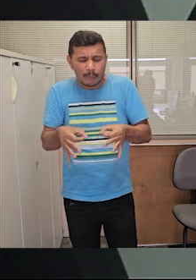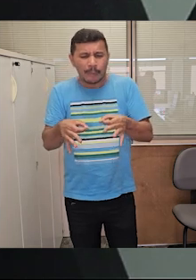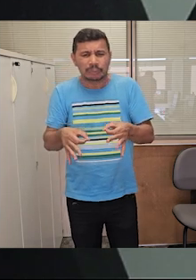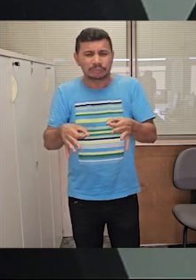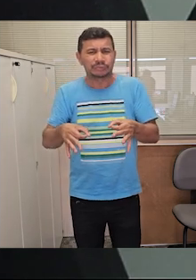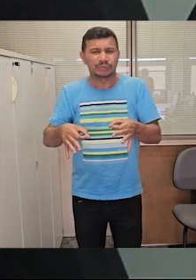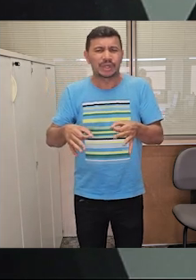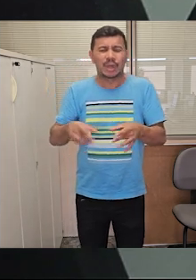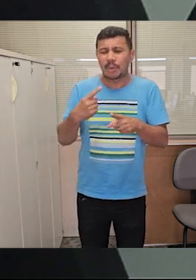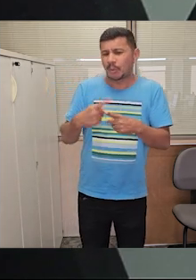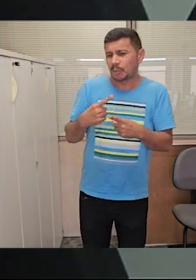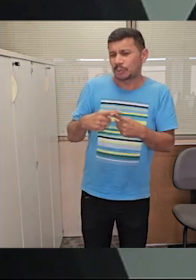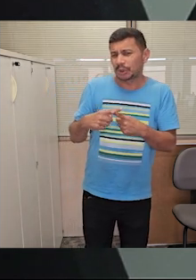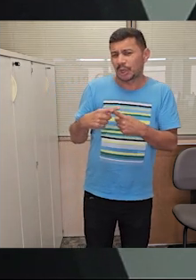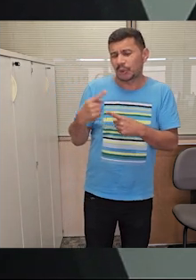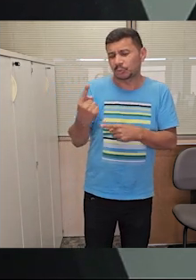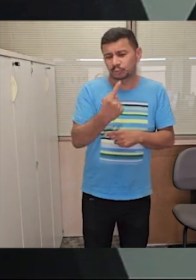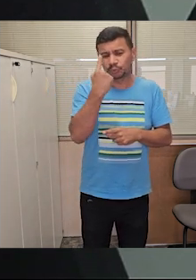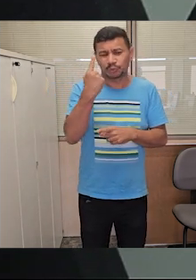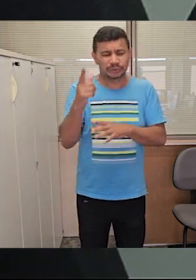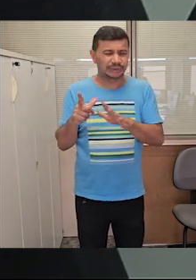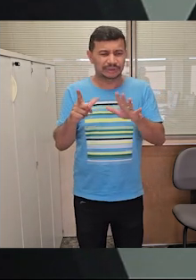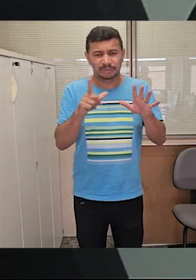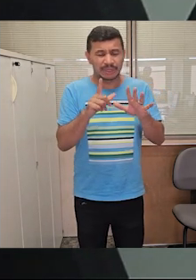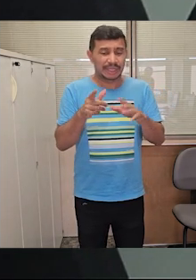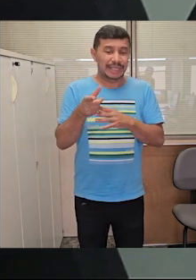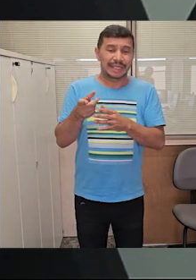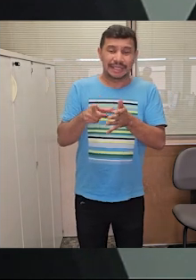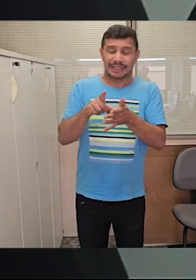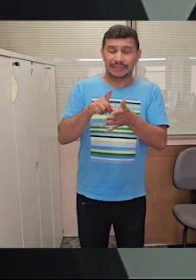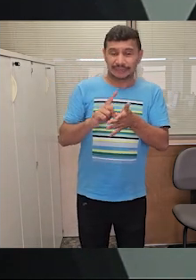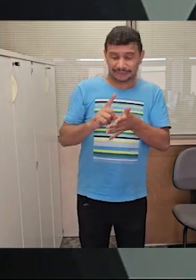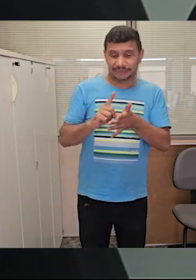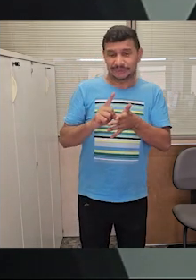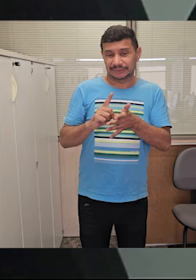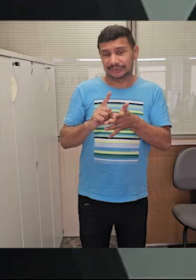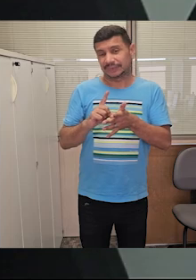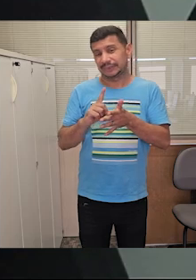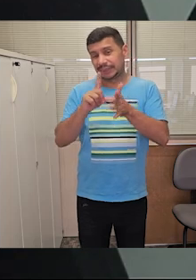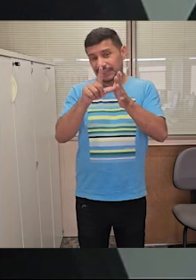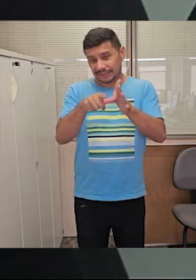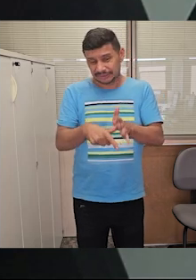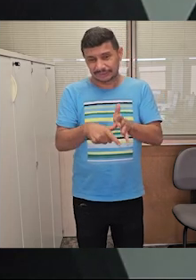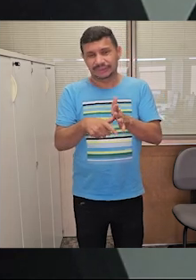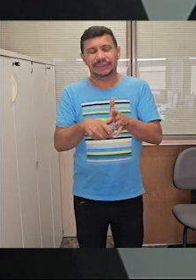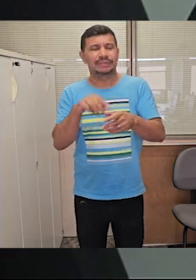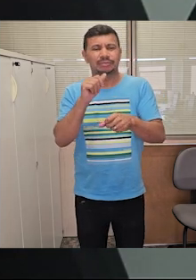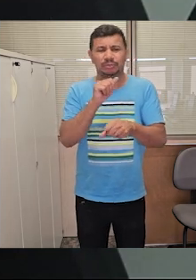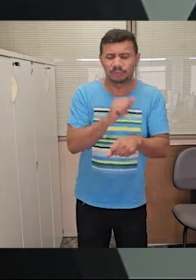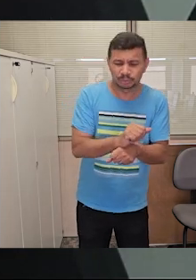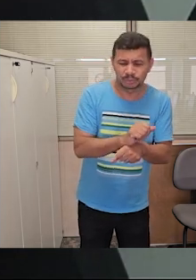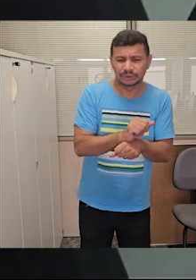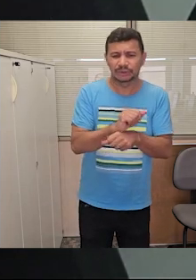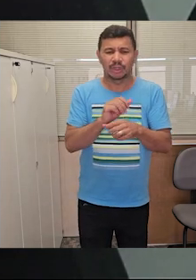porque uma semana antes já estava definido o dia da greve, o esquema de paralisação, como